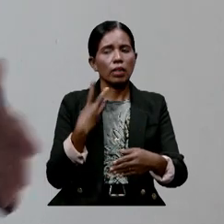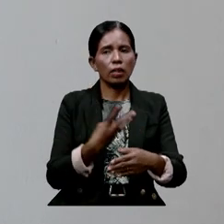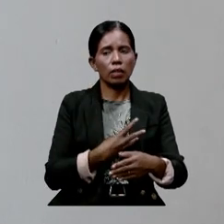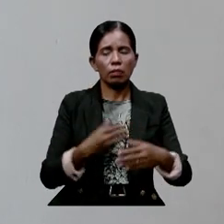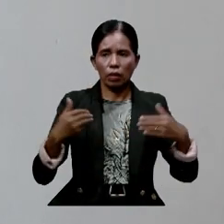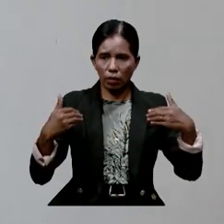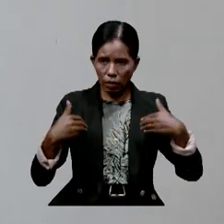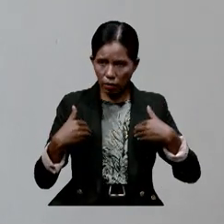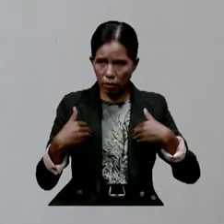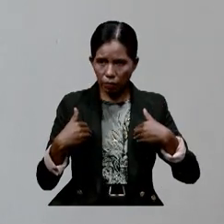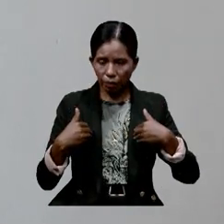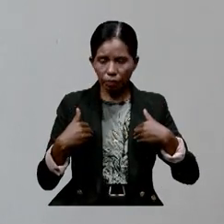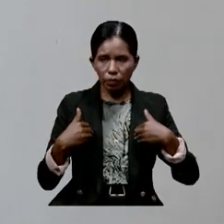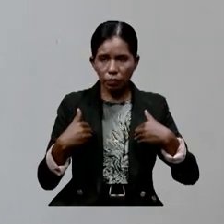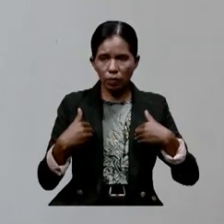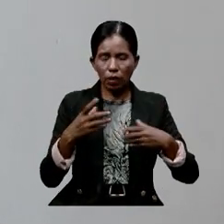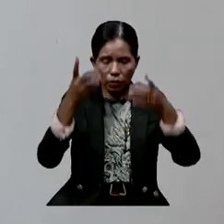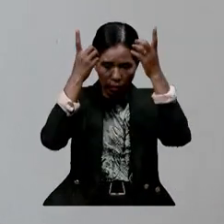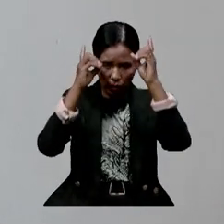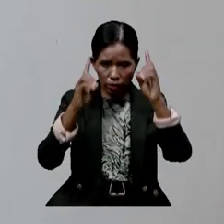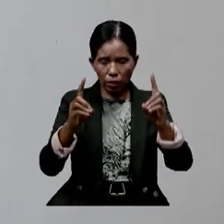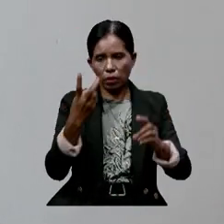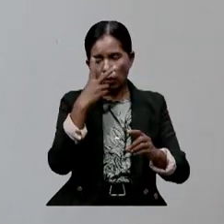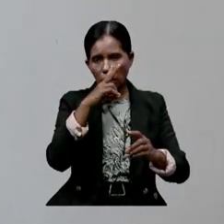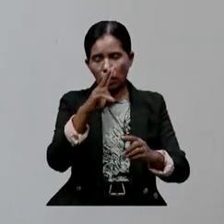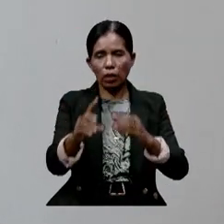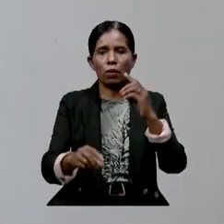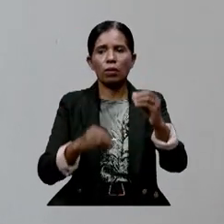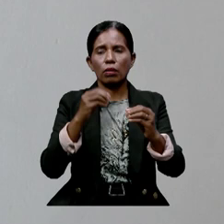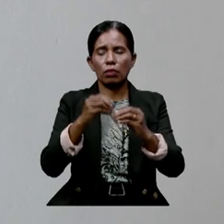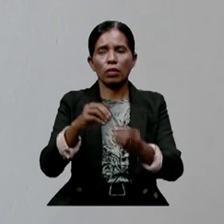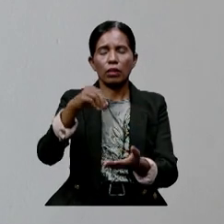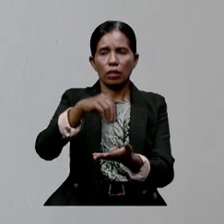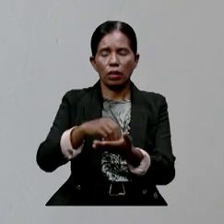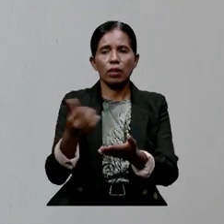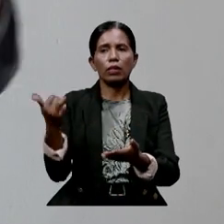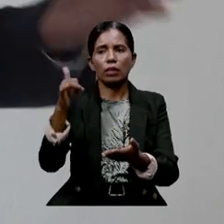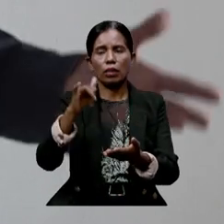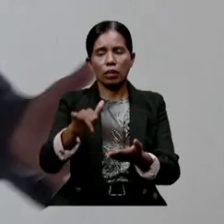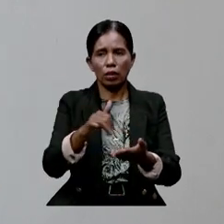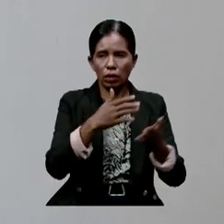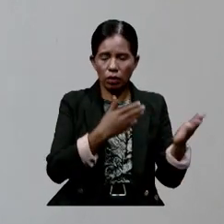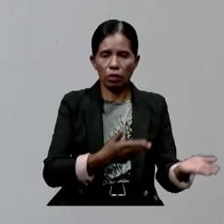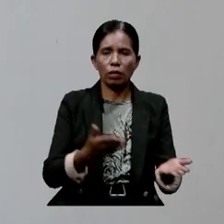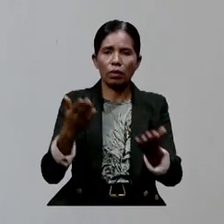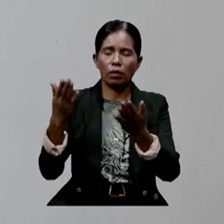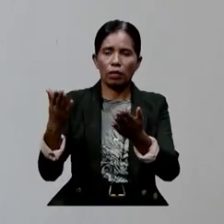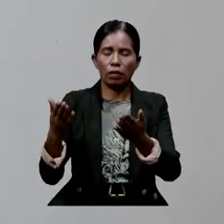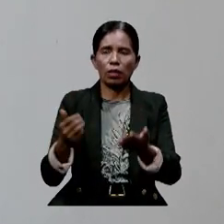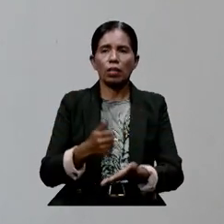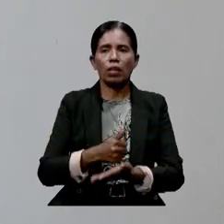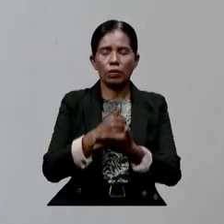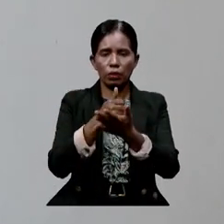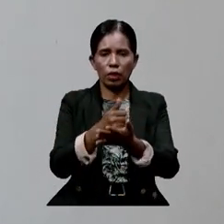IA, poder de decisão no controle, ba investimento CIRA não é ou ba apoio na